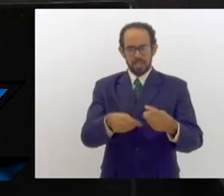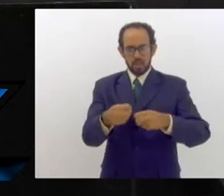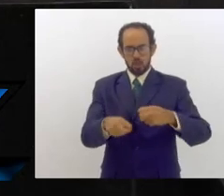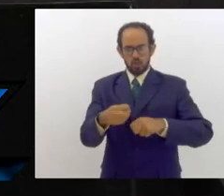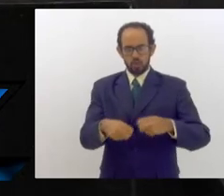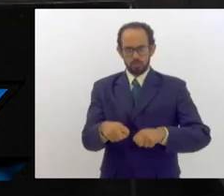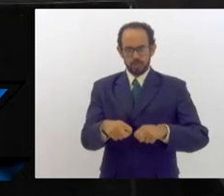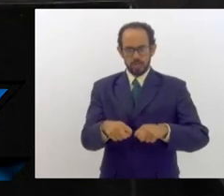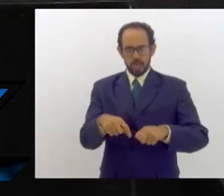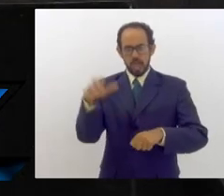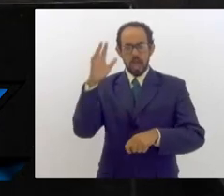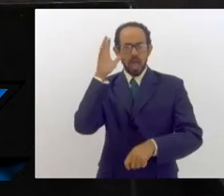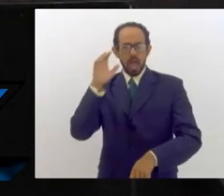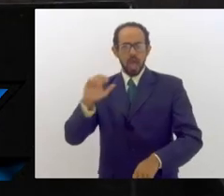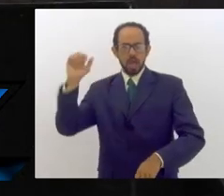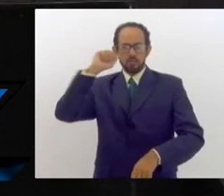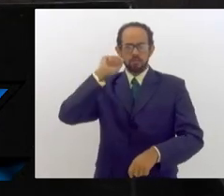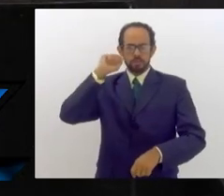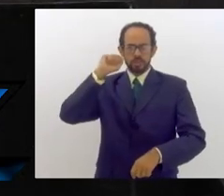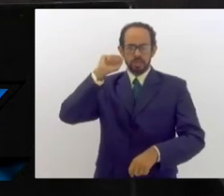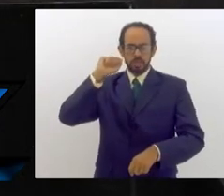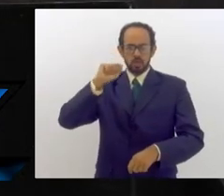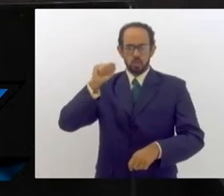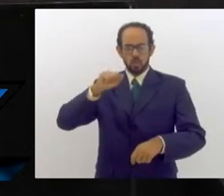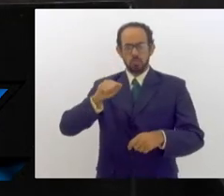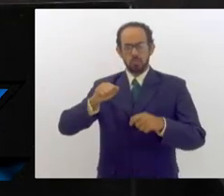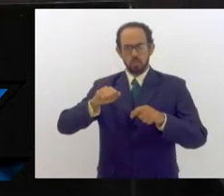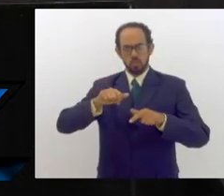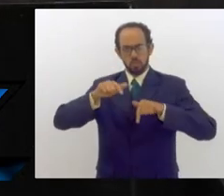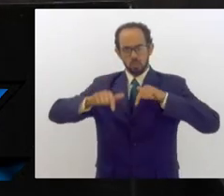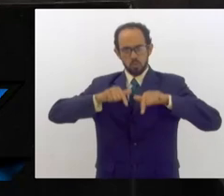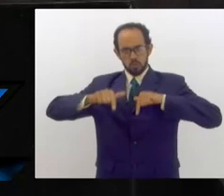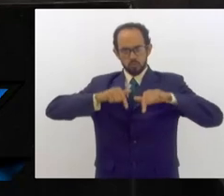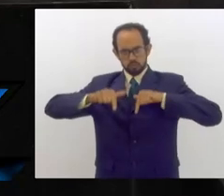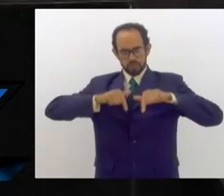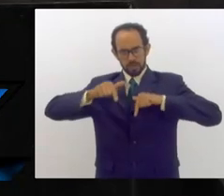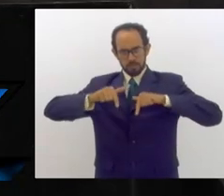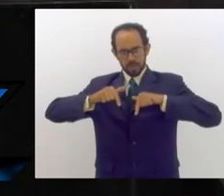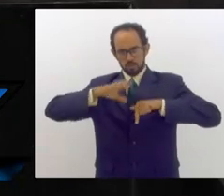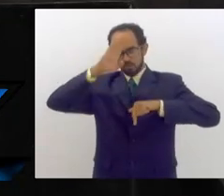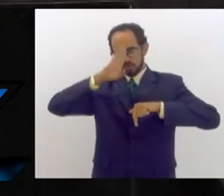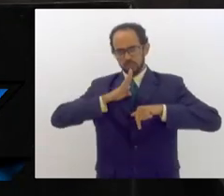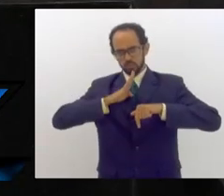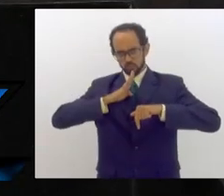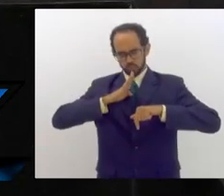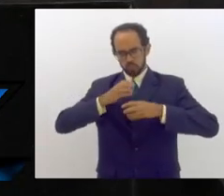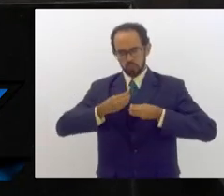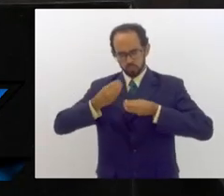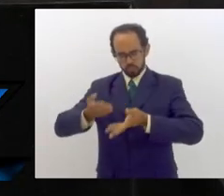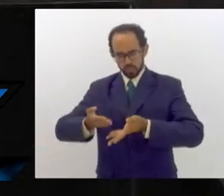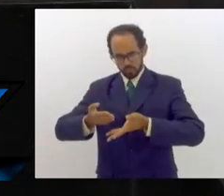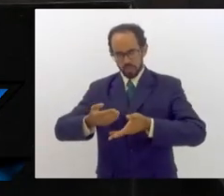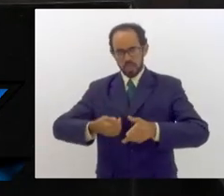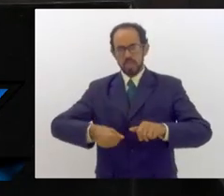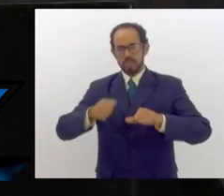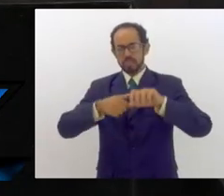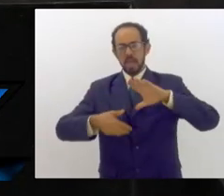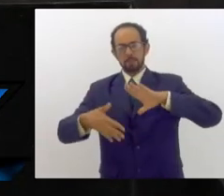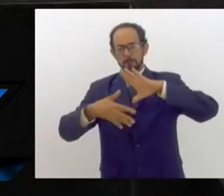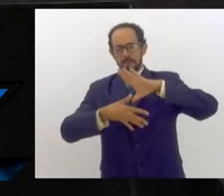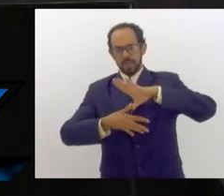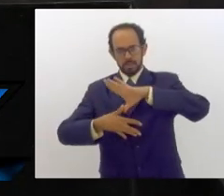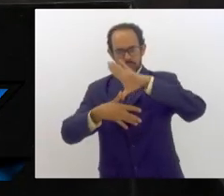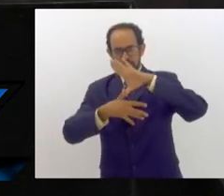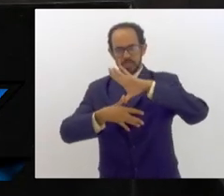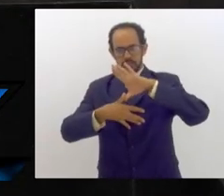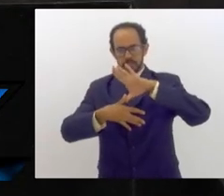a África como parte das mãos de obra né um celeiro de alimentação de mão de obra e América como